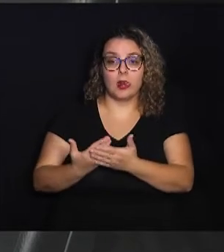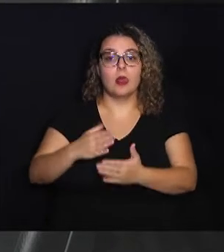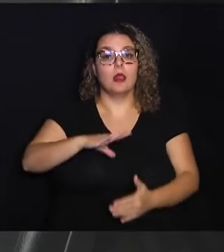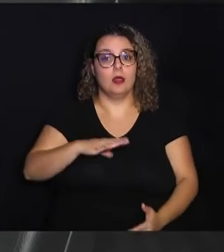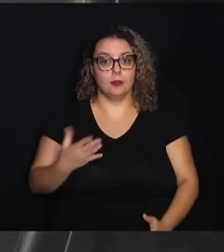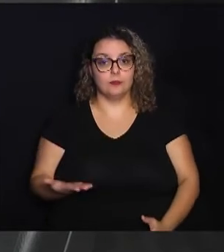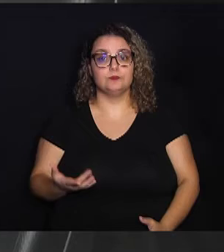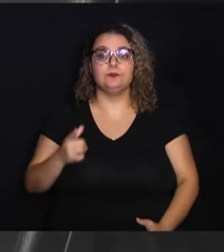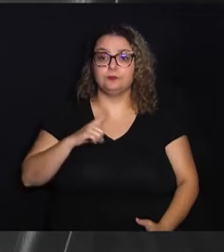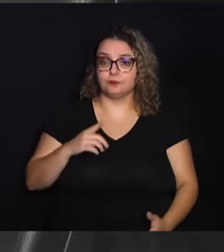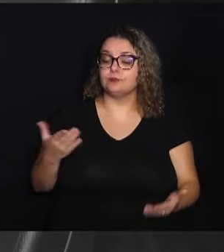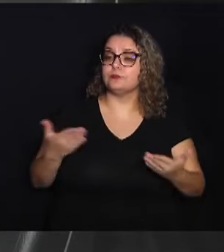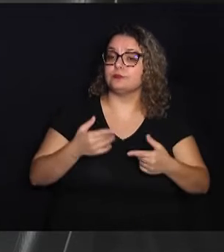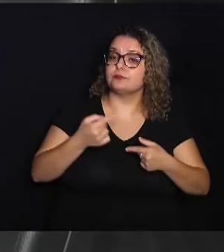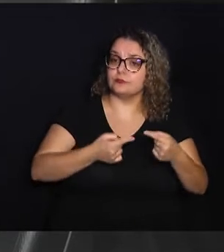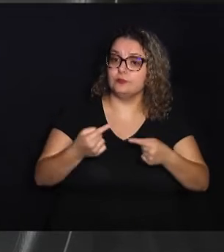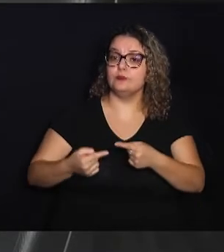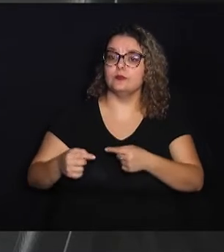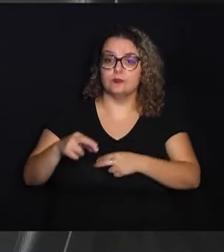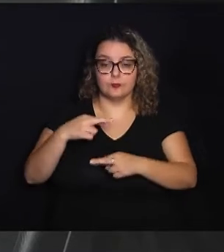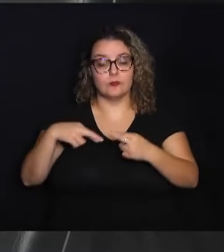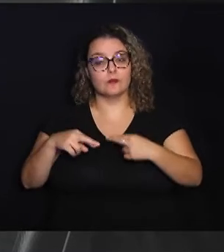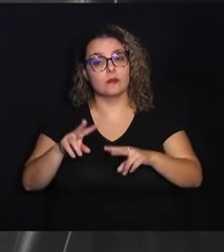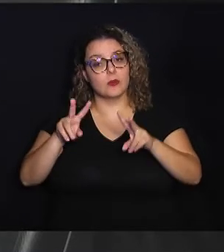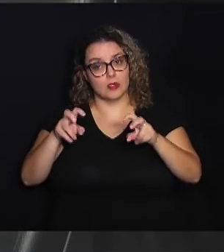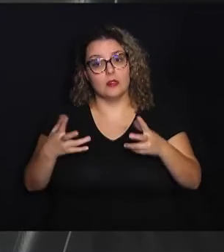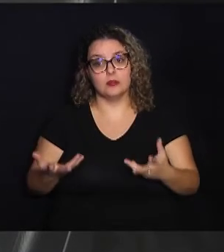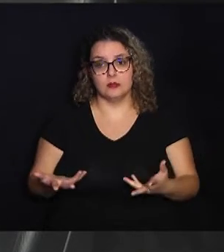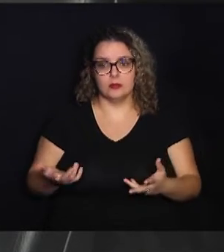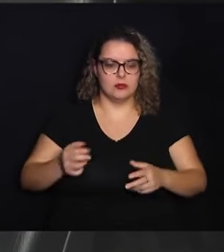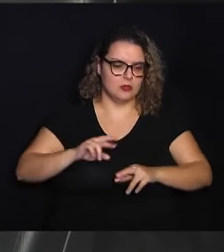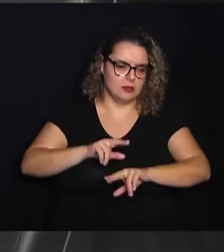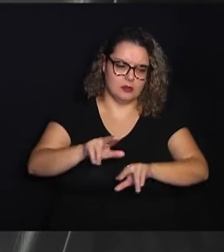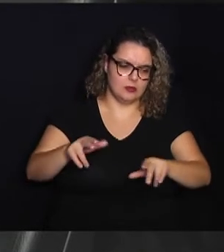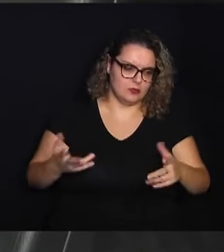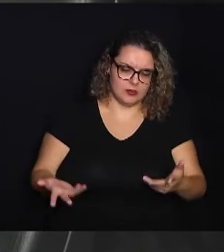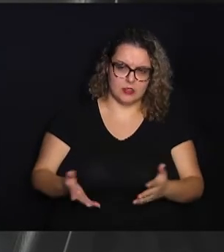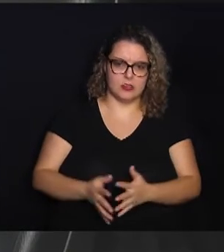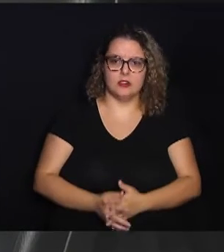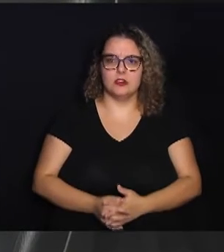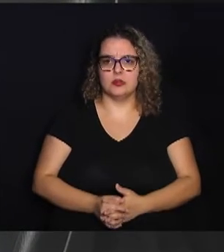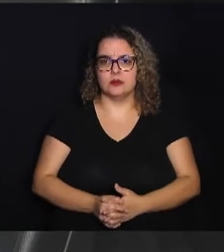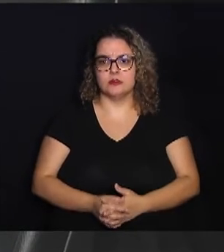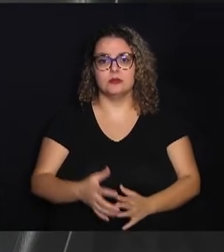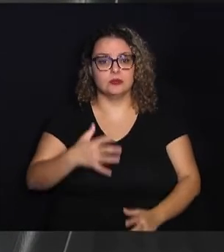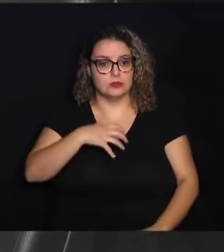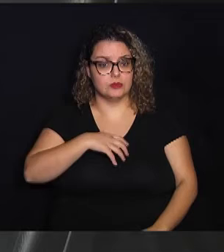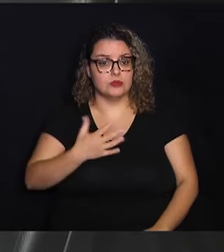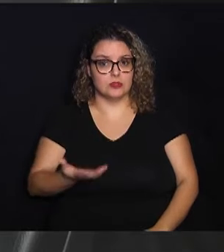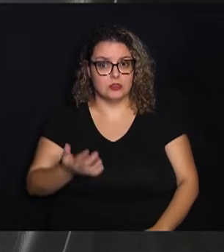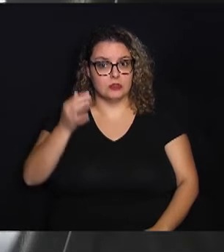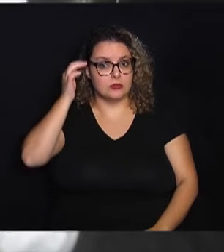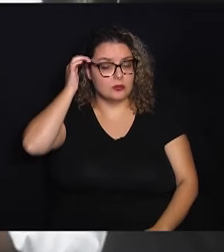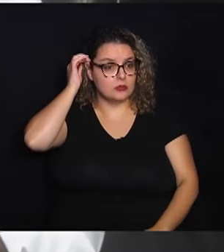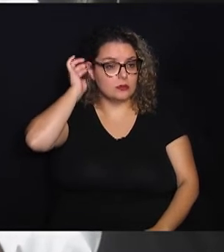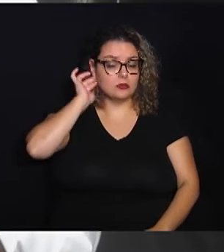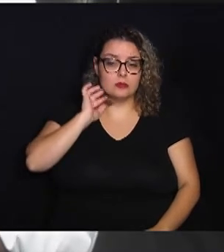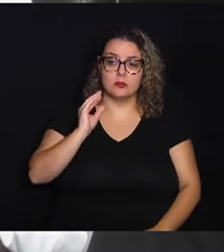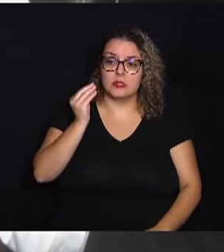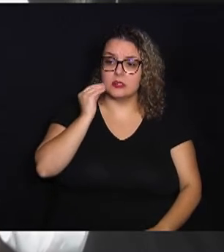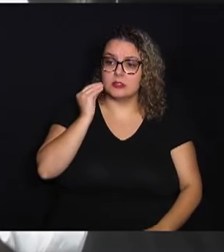Então tem hoje discussões a respeito do tema, né, de várias formas, para tentar